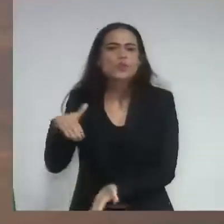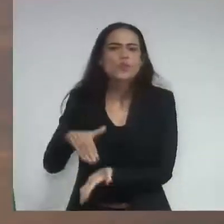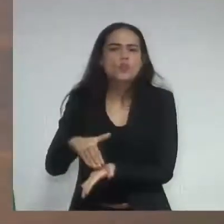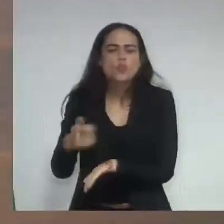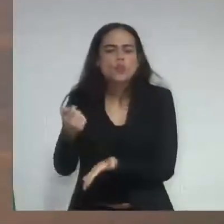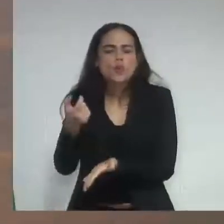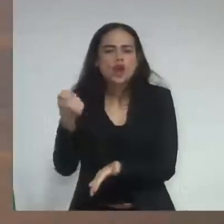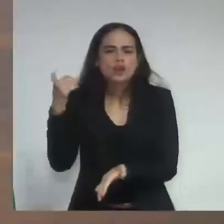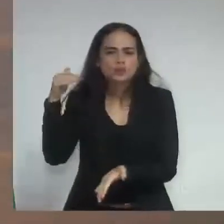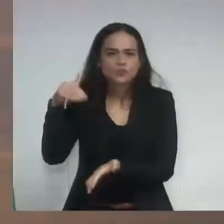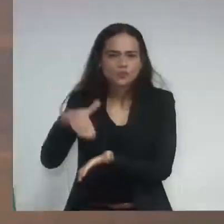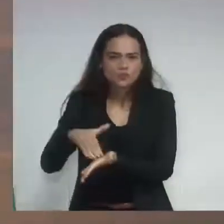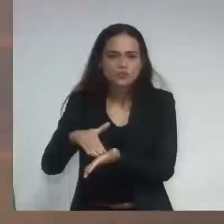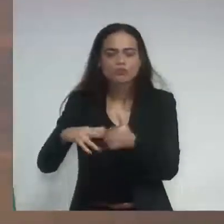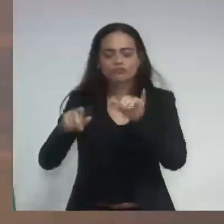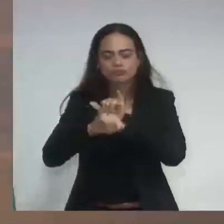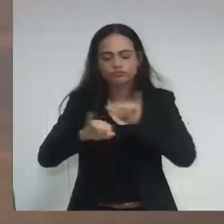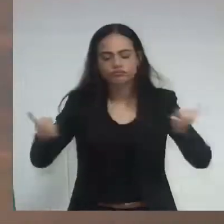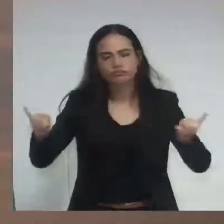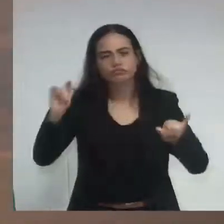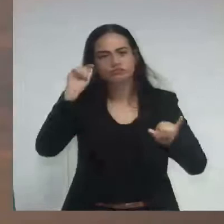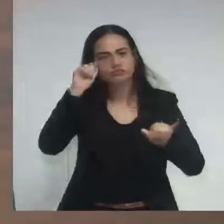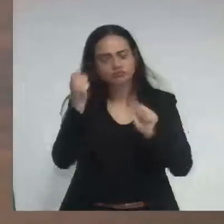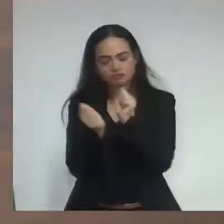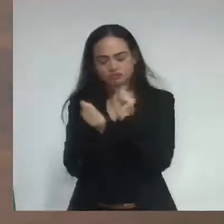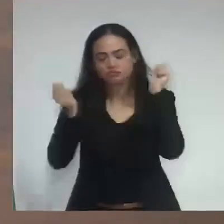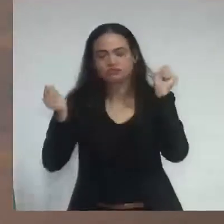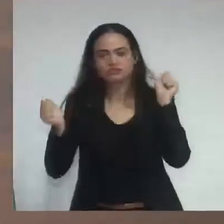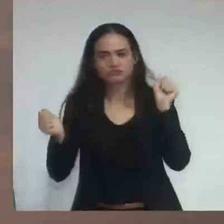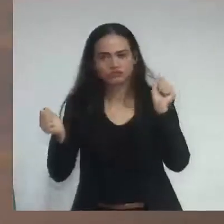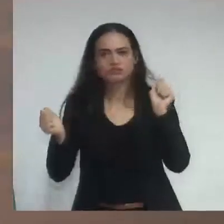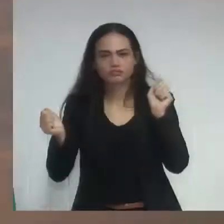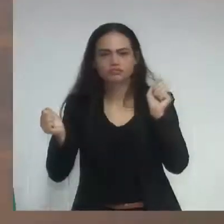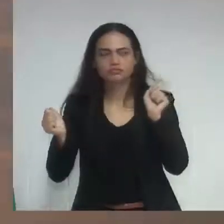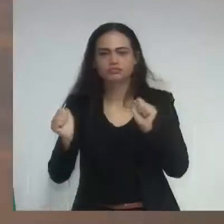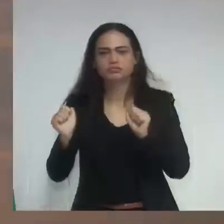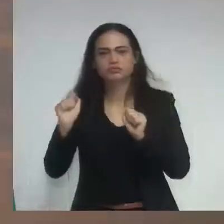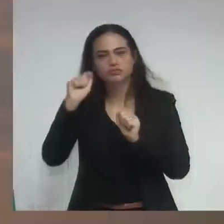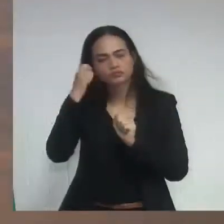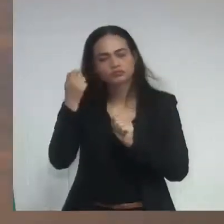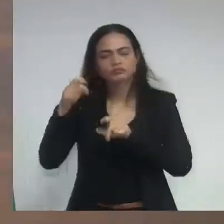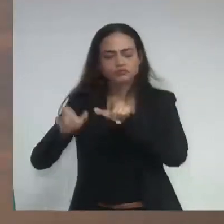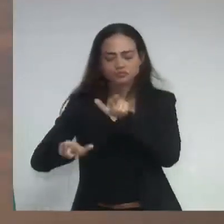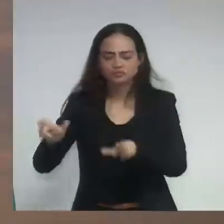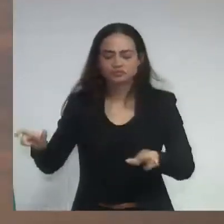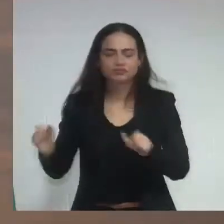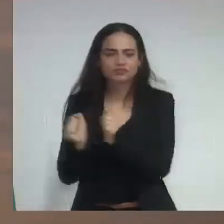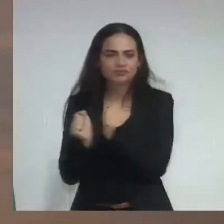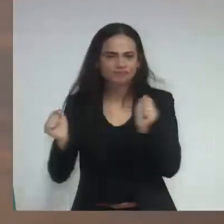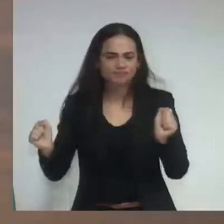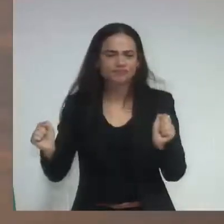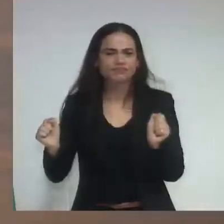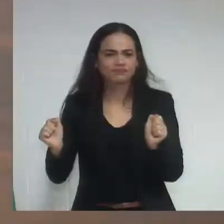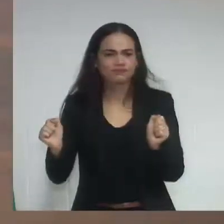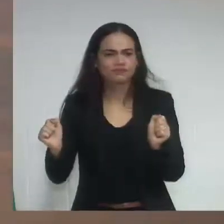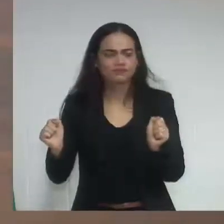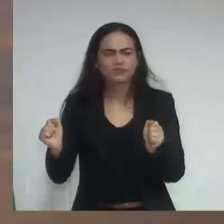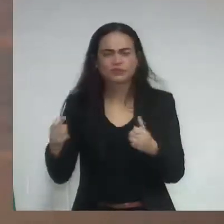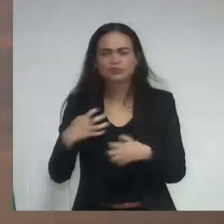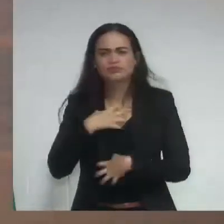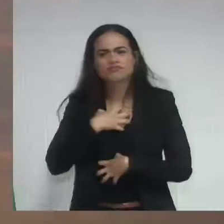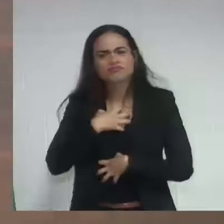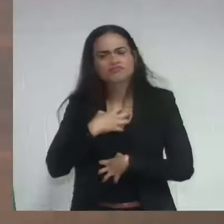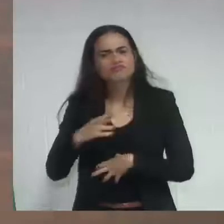nações a proclamar, a considerar a abolição dos escravos, né, e de uma forma totalmente